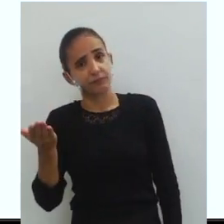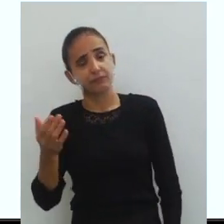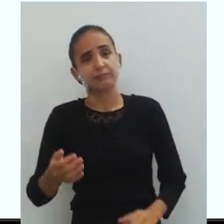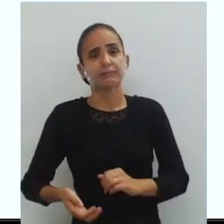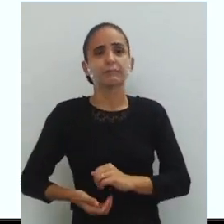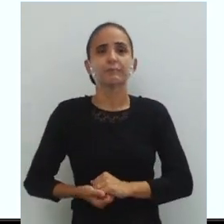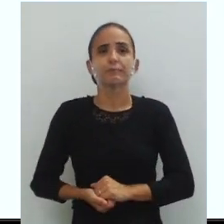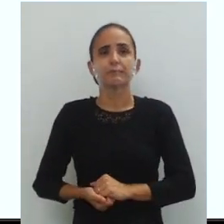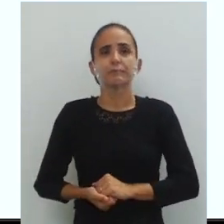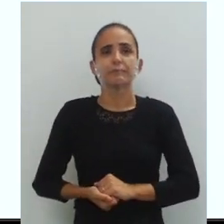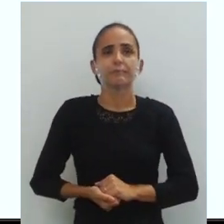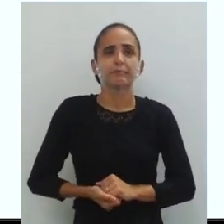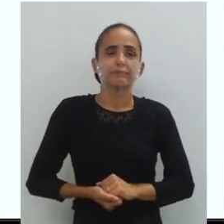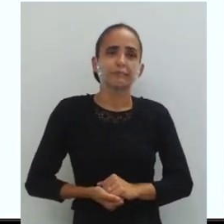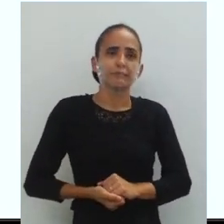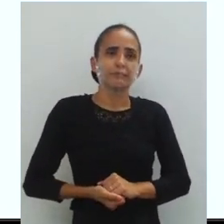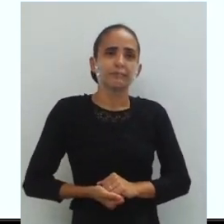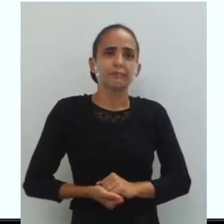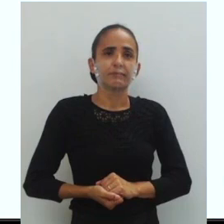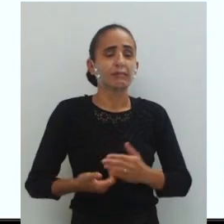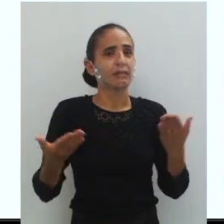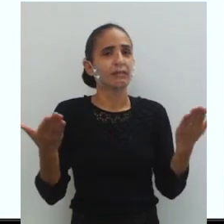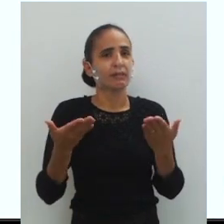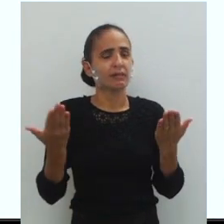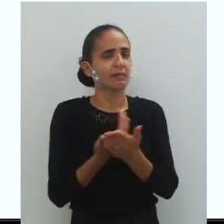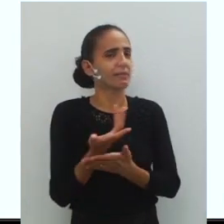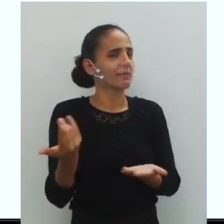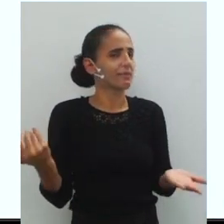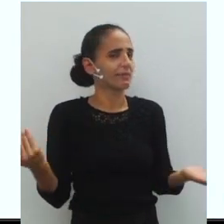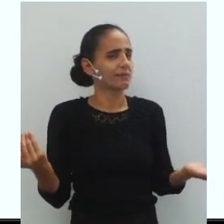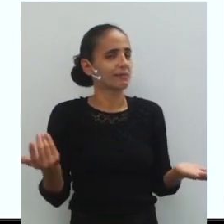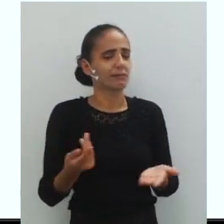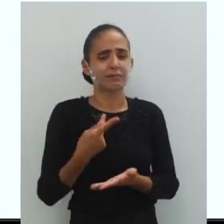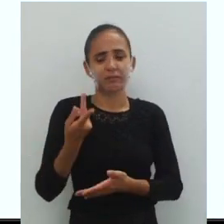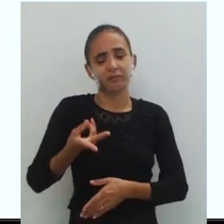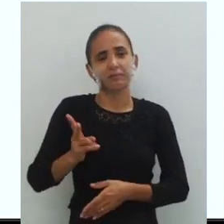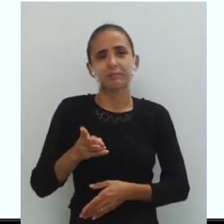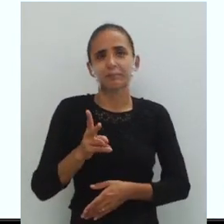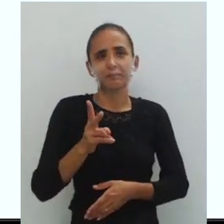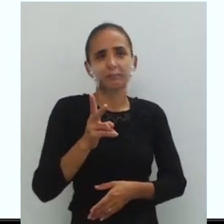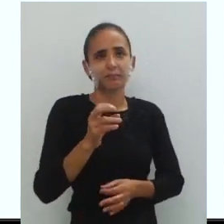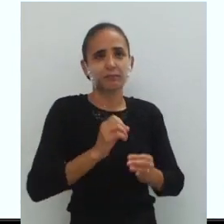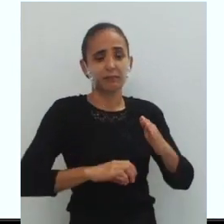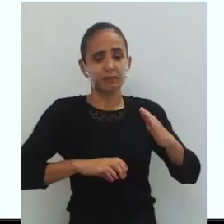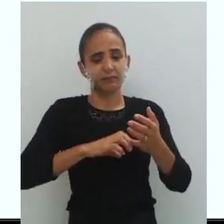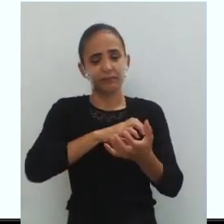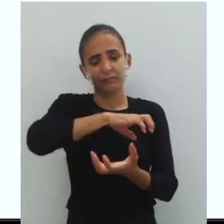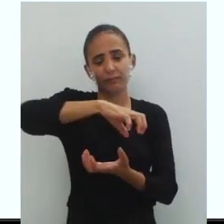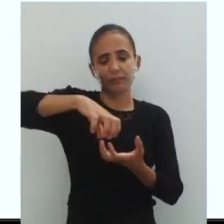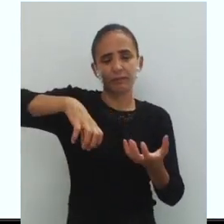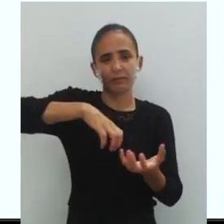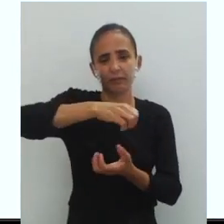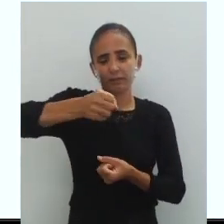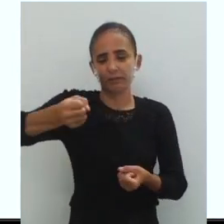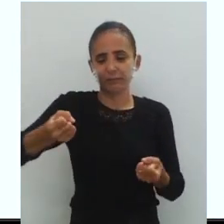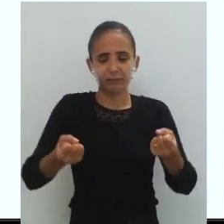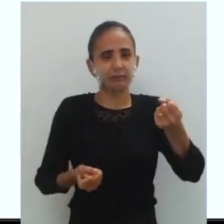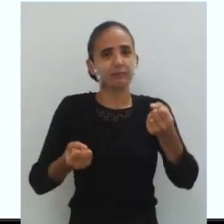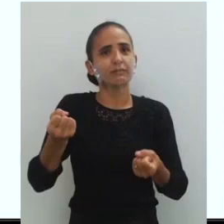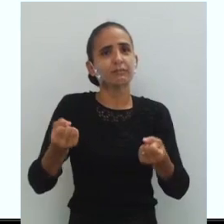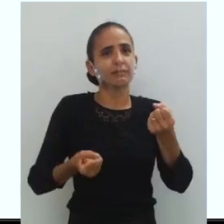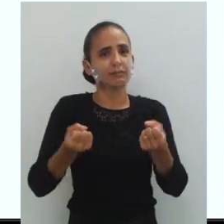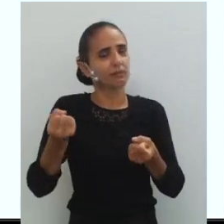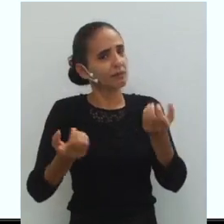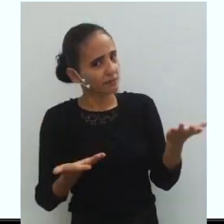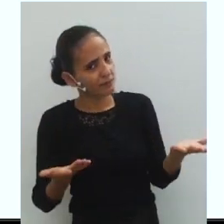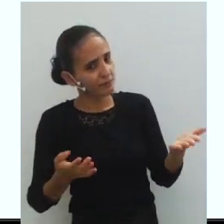8. E aí agora eu gostaria de falar sobre a indústria automobilística. Falando